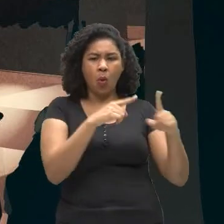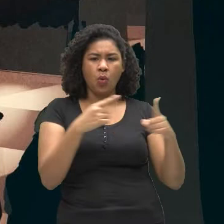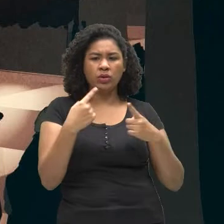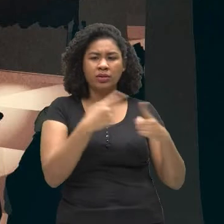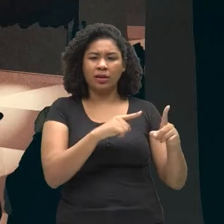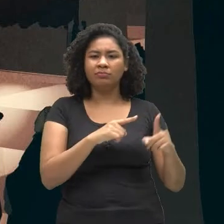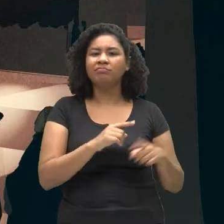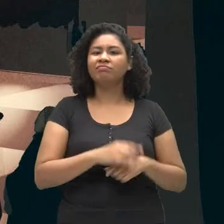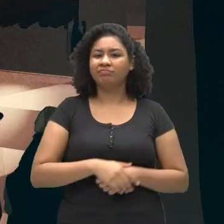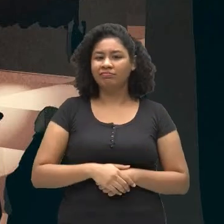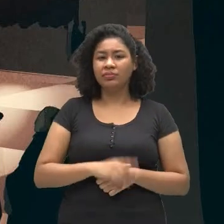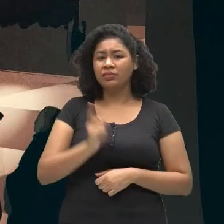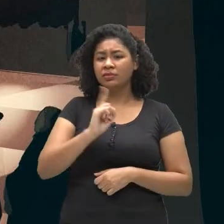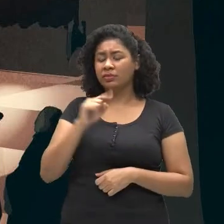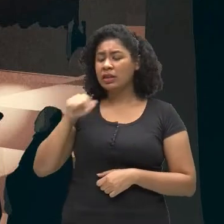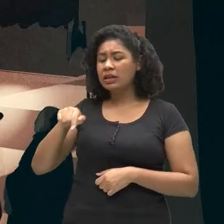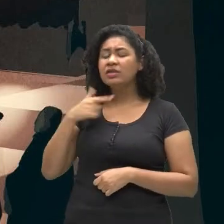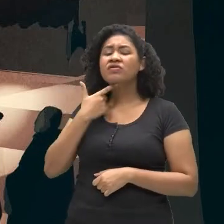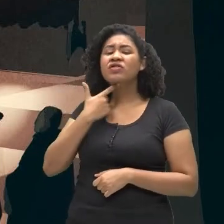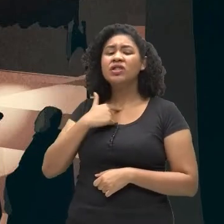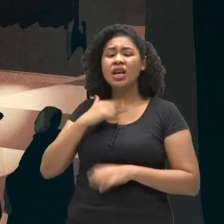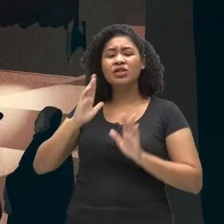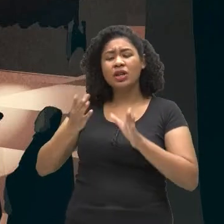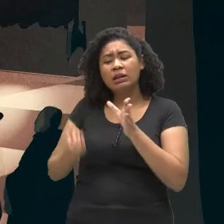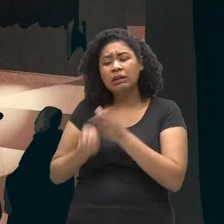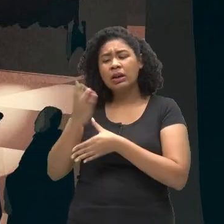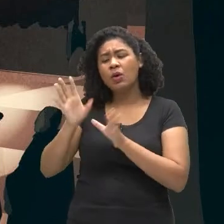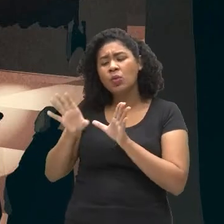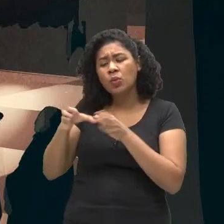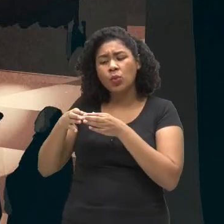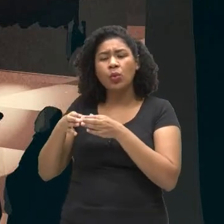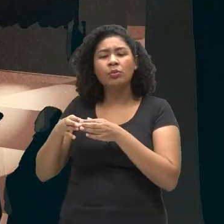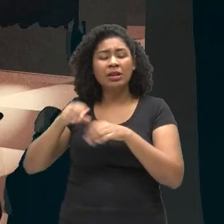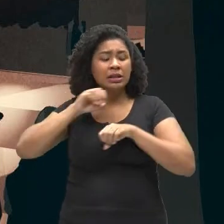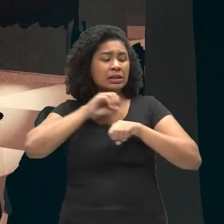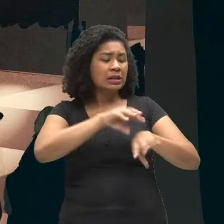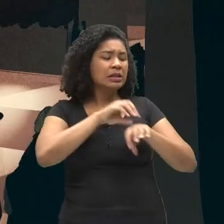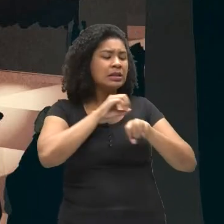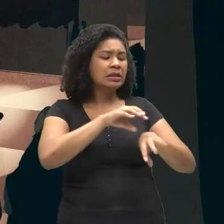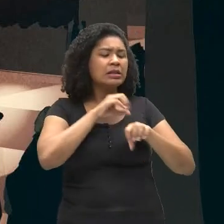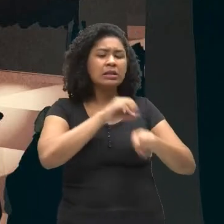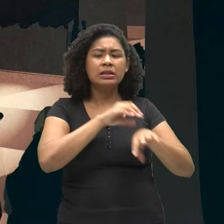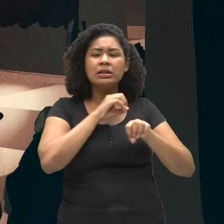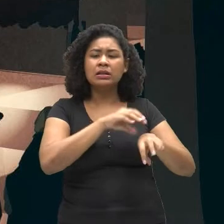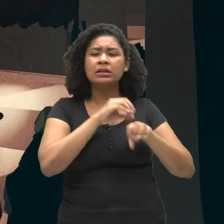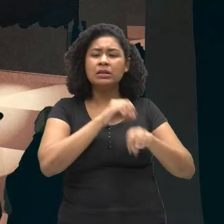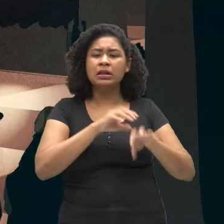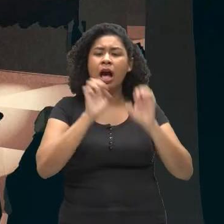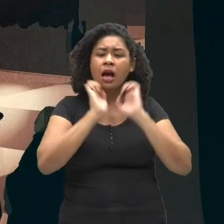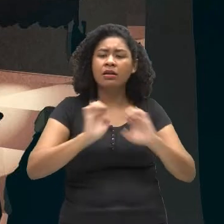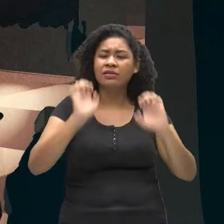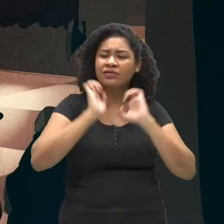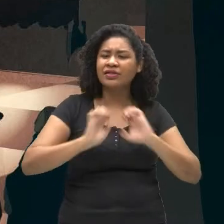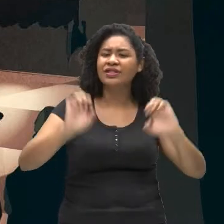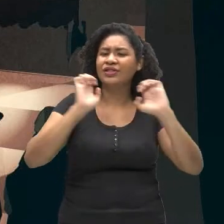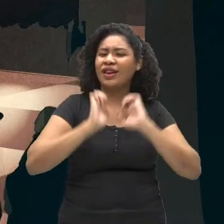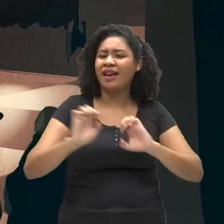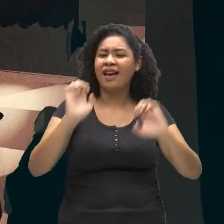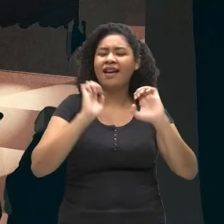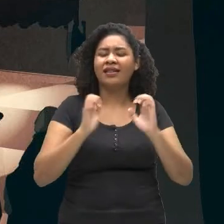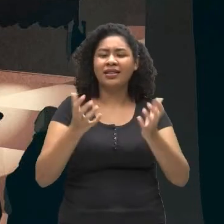dele, criar uma companhia que ensinasse o método do catecismo. O que é catequizar? É levar ali